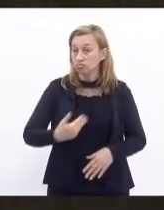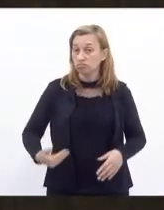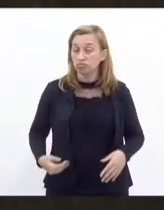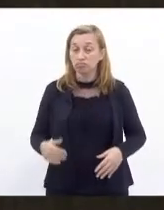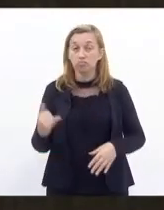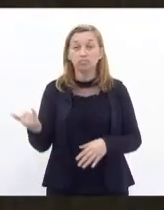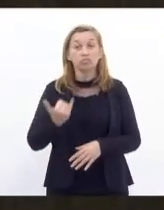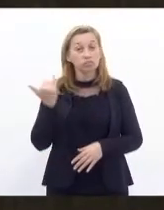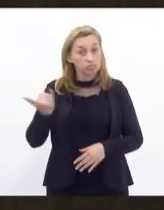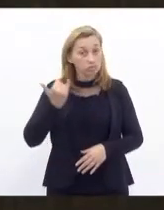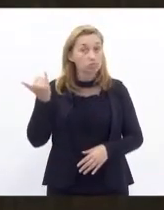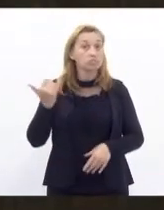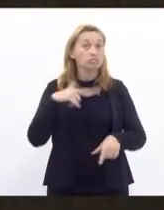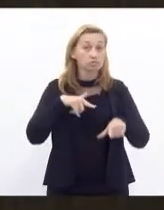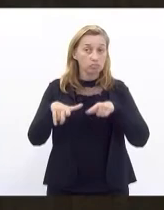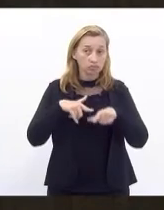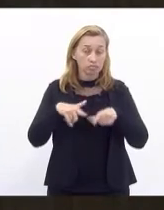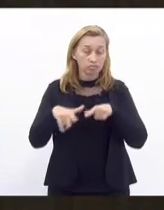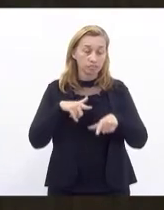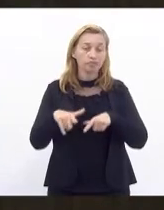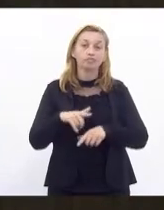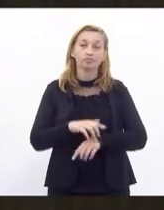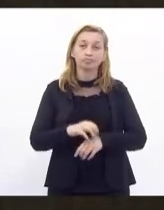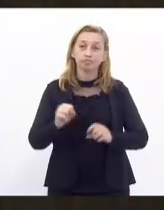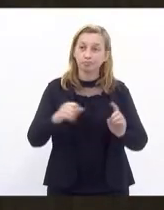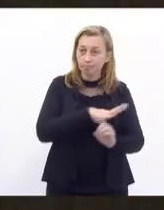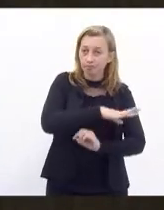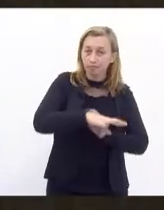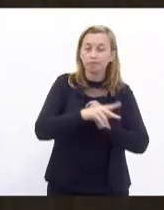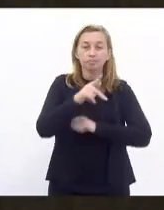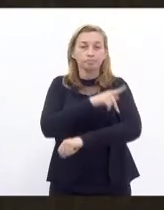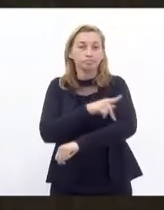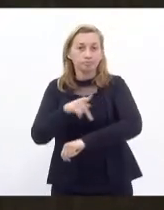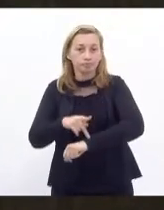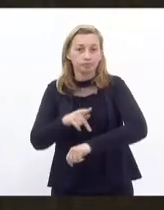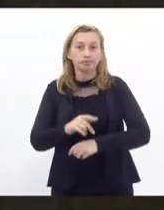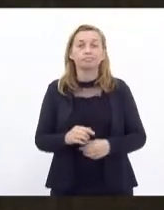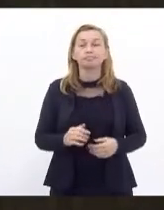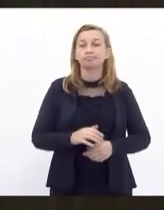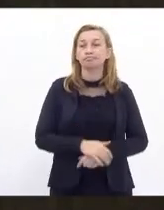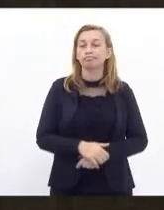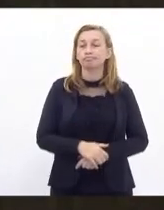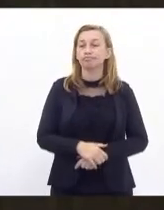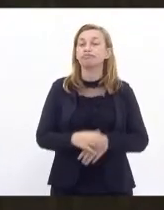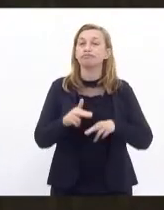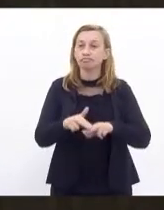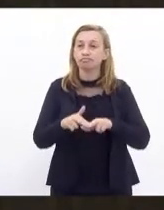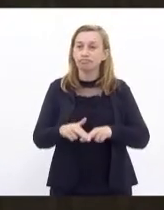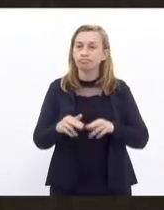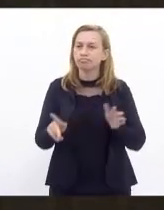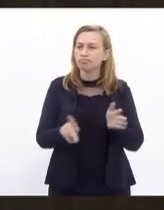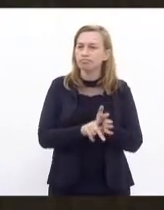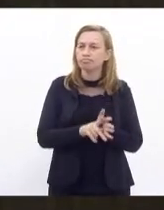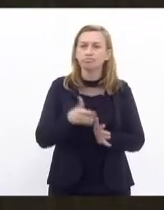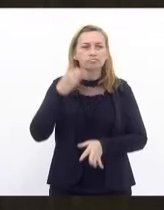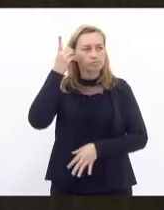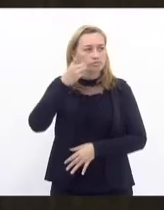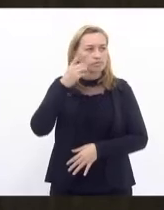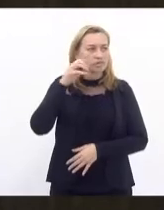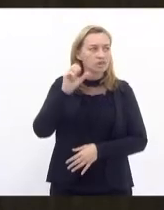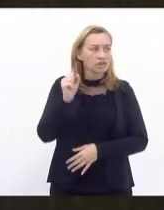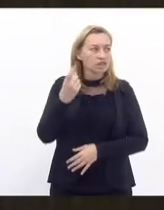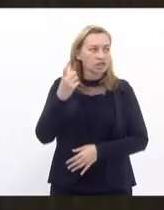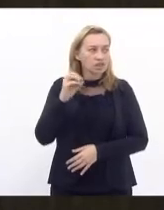da mais elevada importância e relevância social, pedagógica e pública. Por isso, o projeto do deputado Sérgio